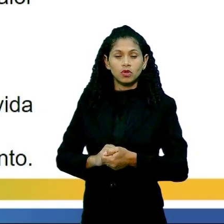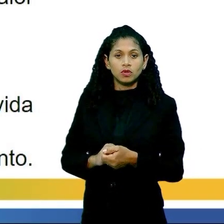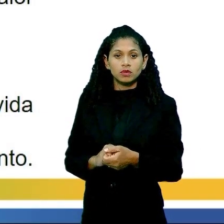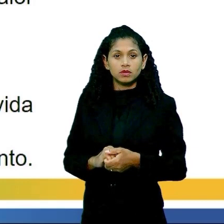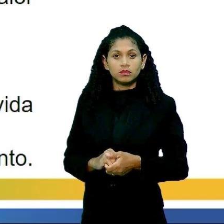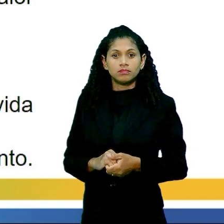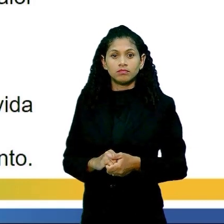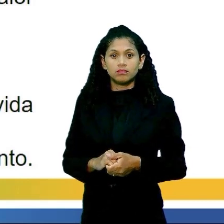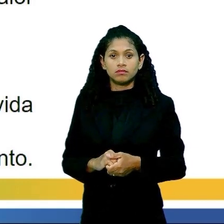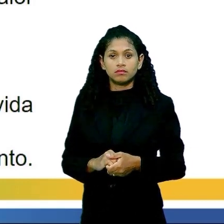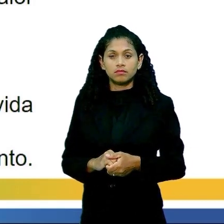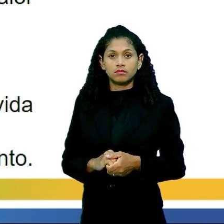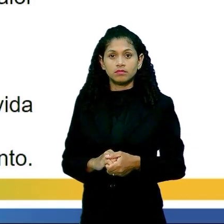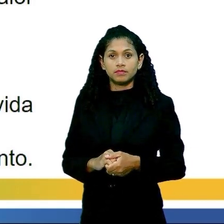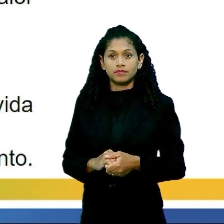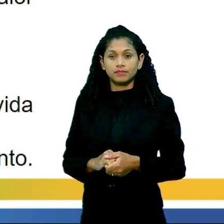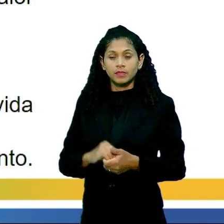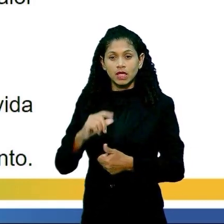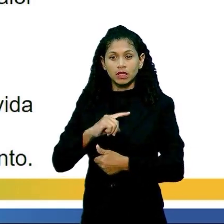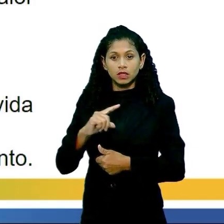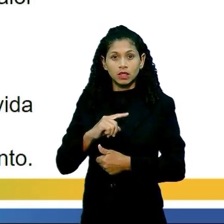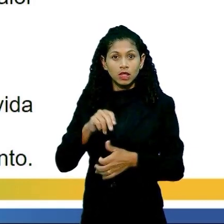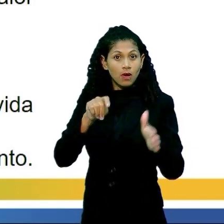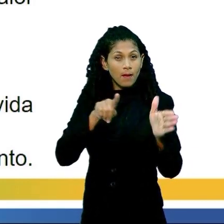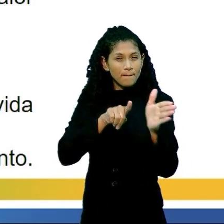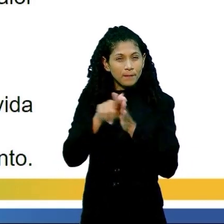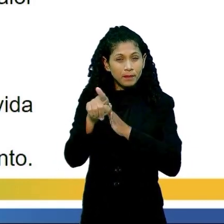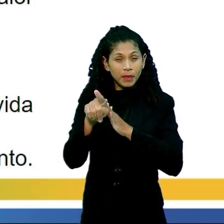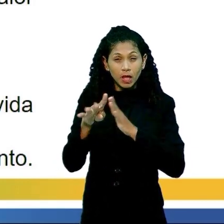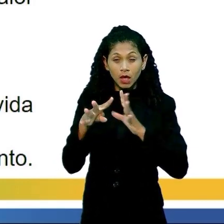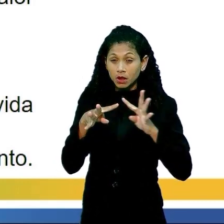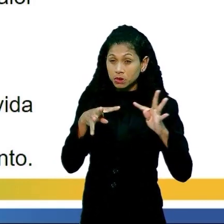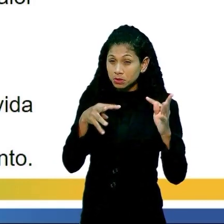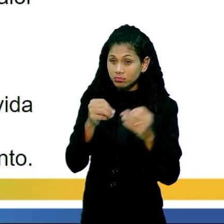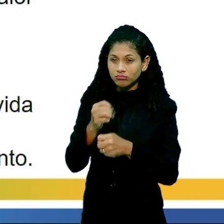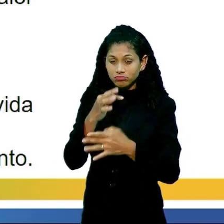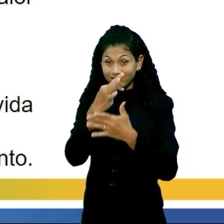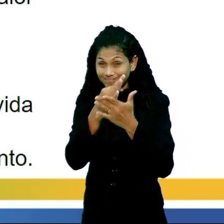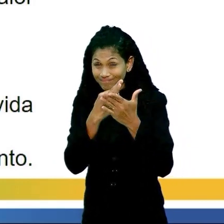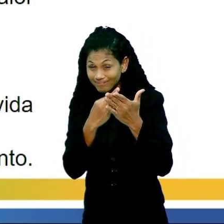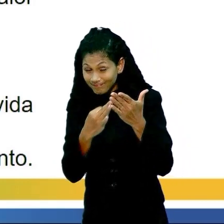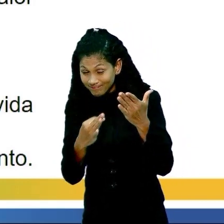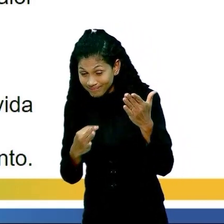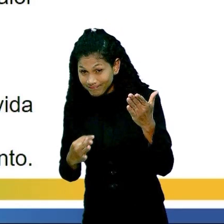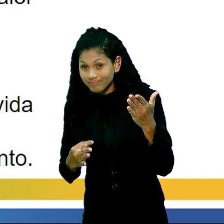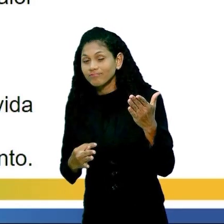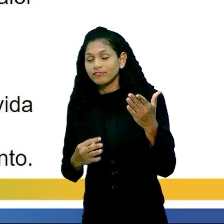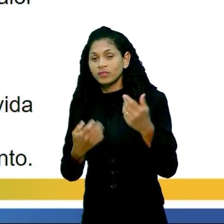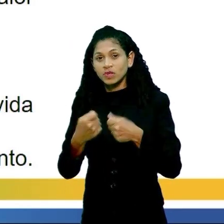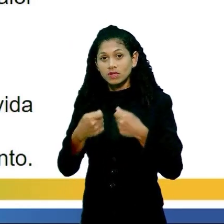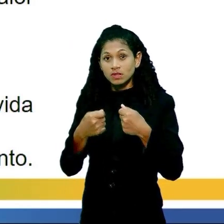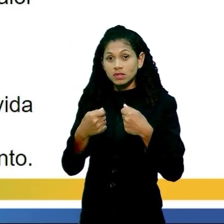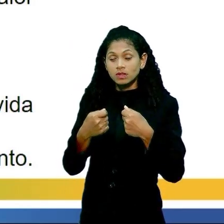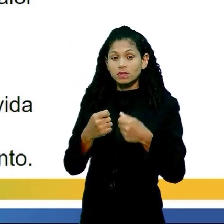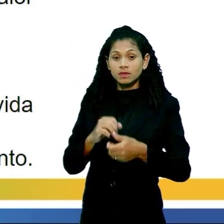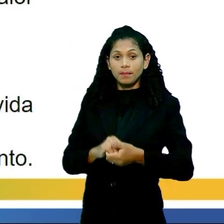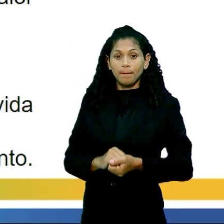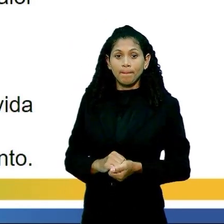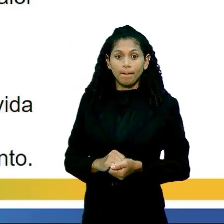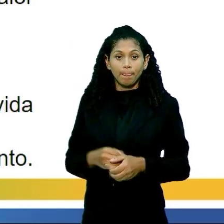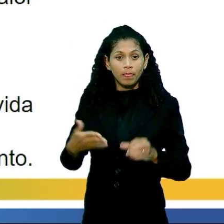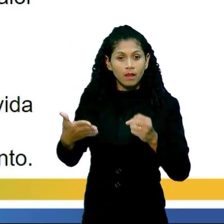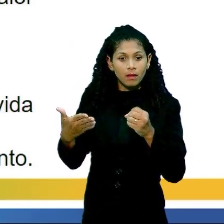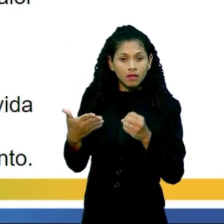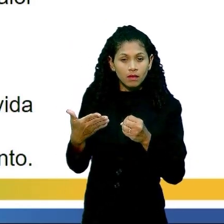Aqui temos a questão inteira. Vejo que ela encaixou aí. Porém, a gente tem que seguir o quê? Procurar o quê? O comando, segundo o texto.